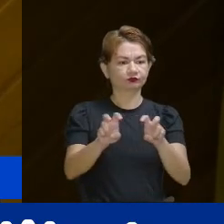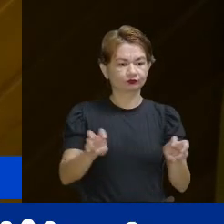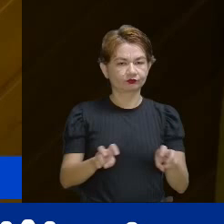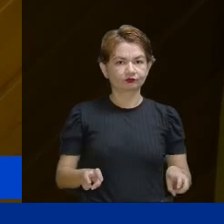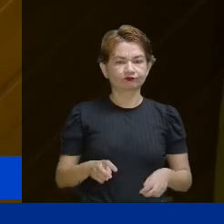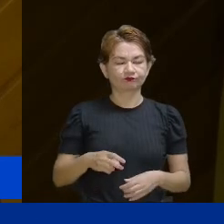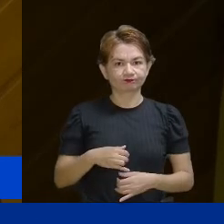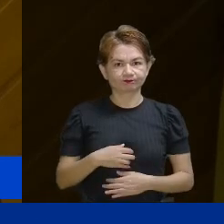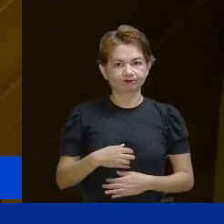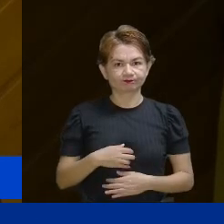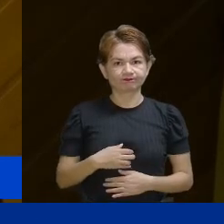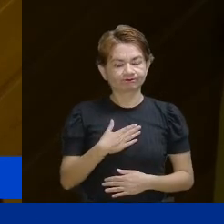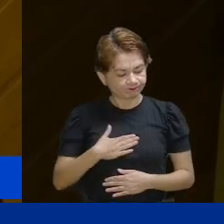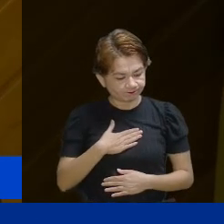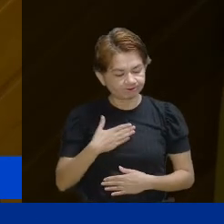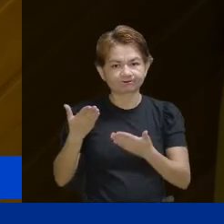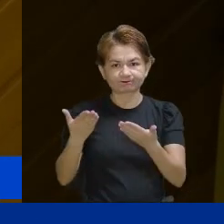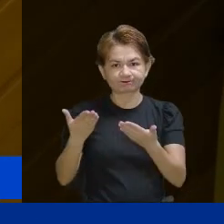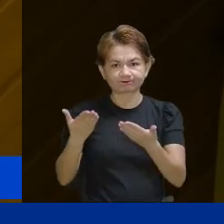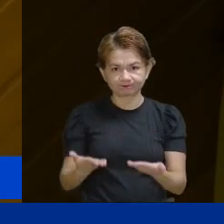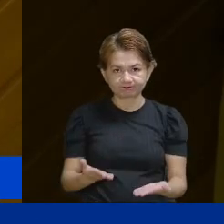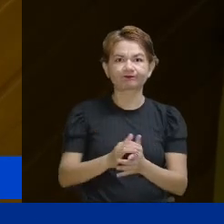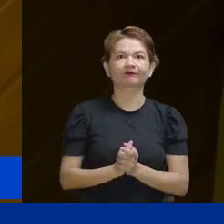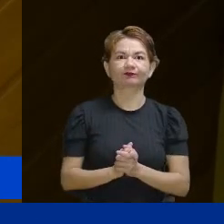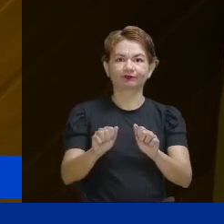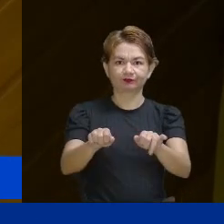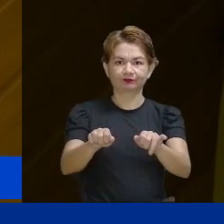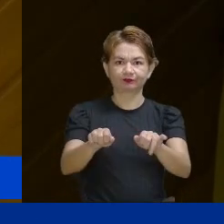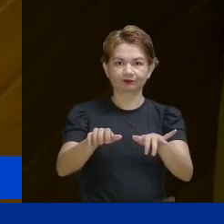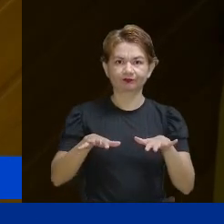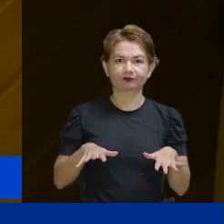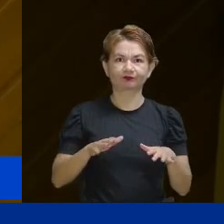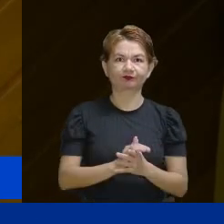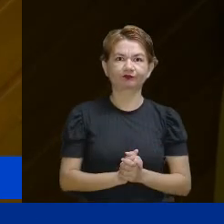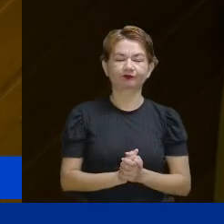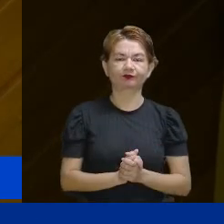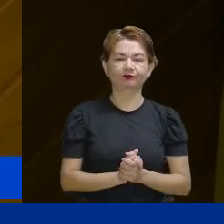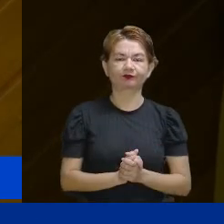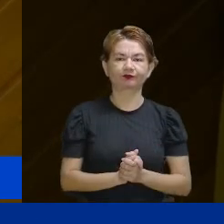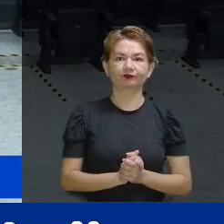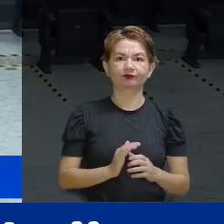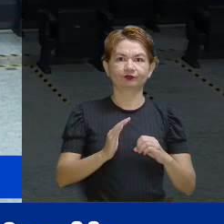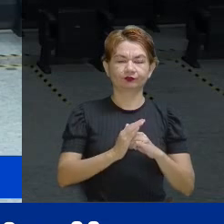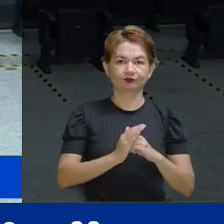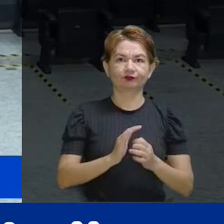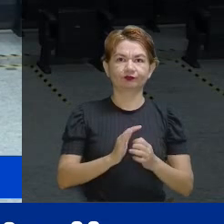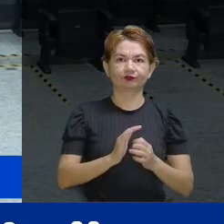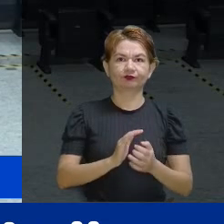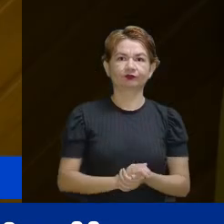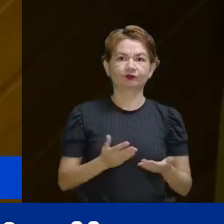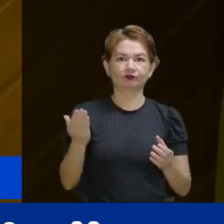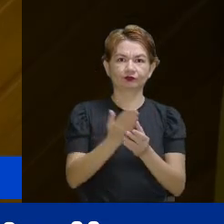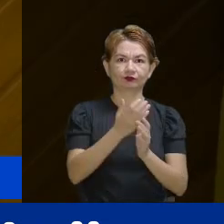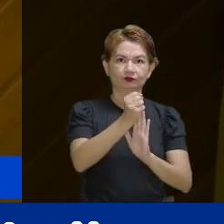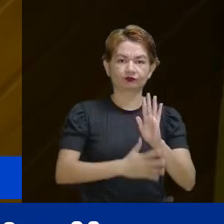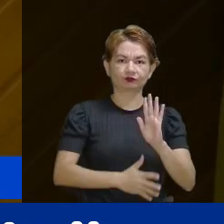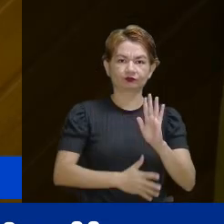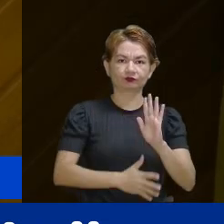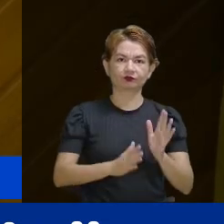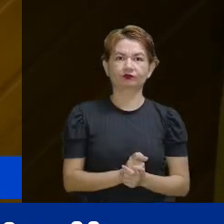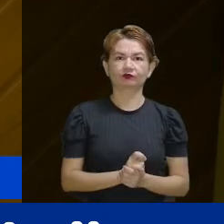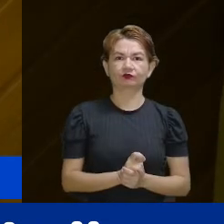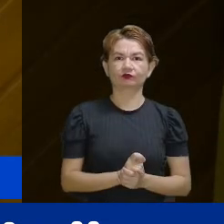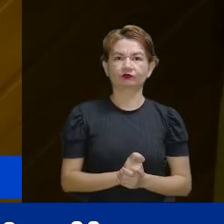recebê-lo aqui, nesse plenário do nosso tribunal, Rui. Trata-se de embargo de declaração oposto